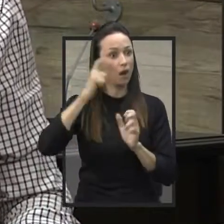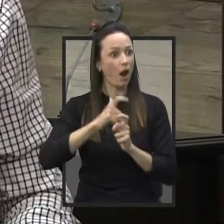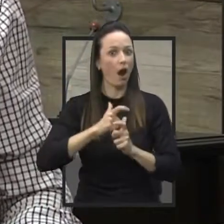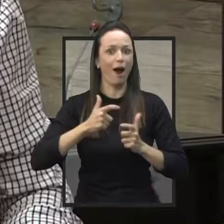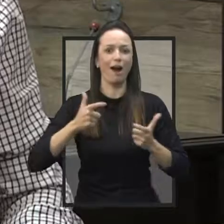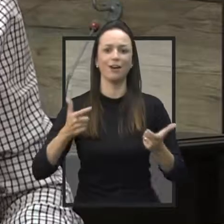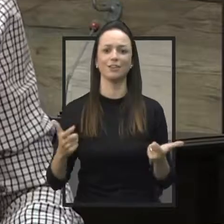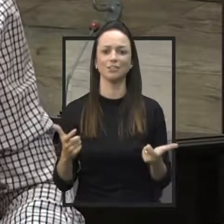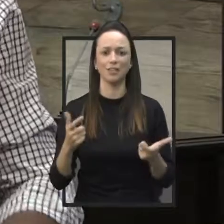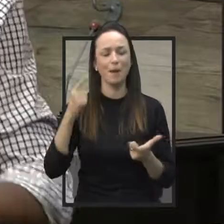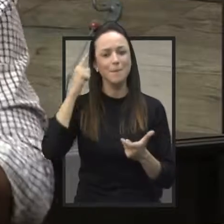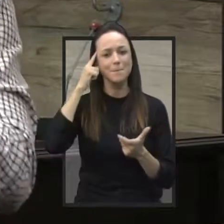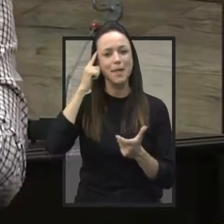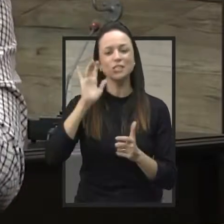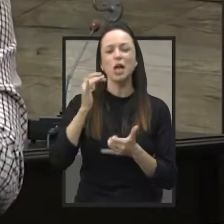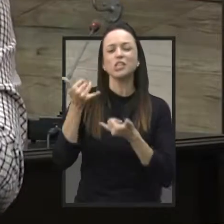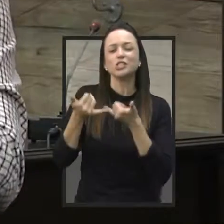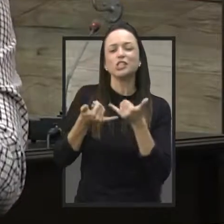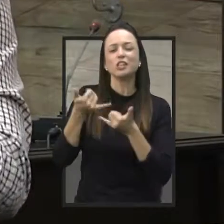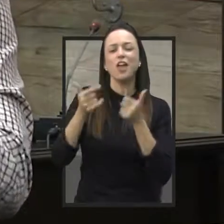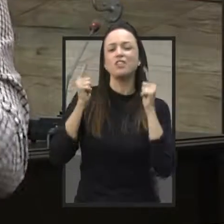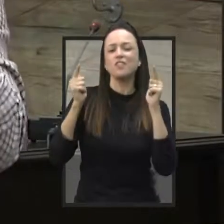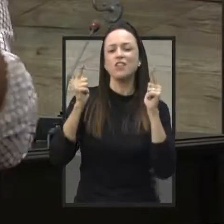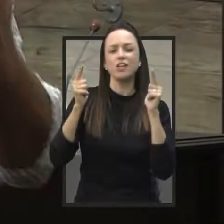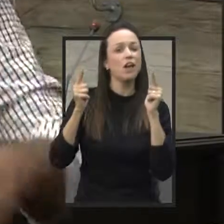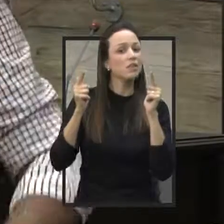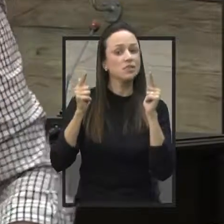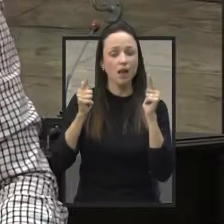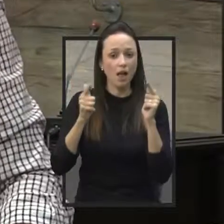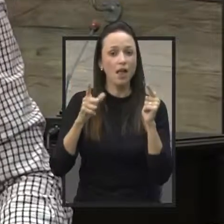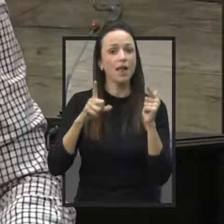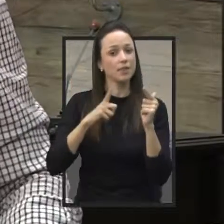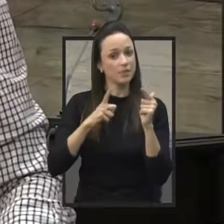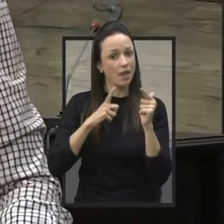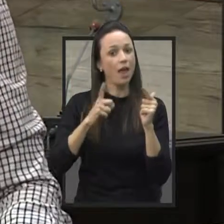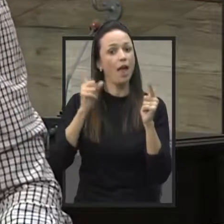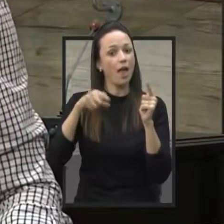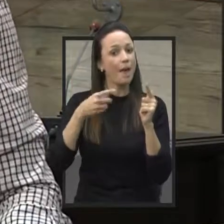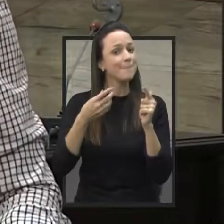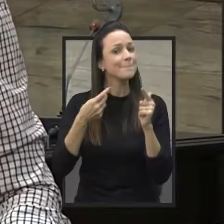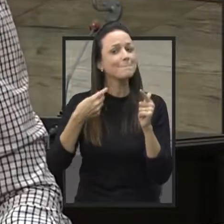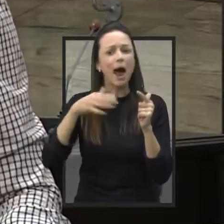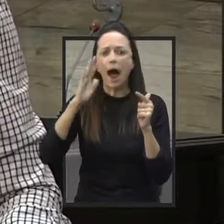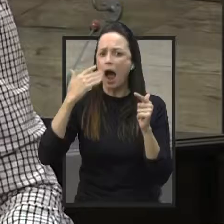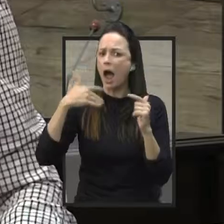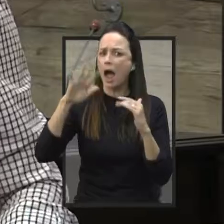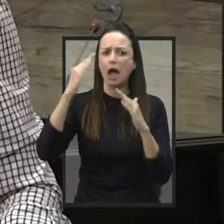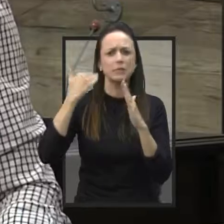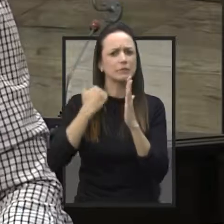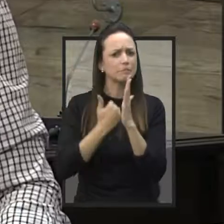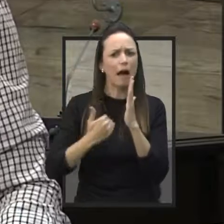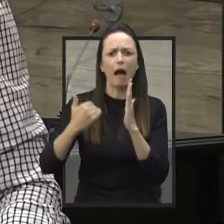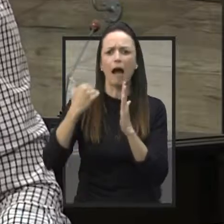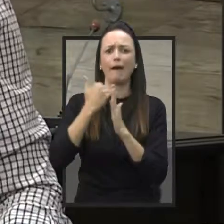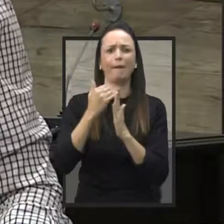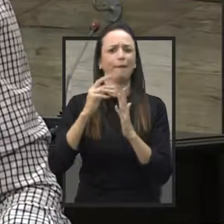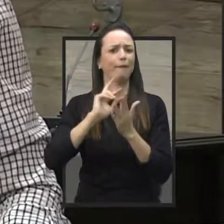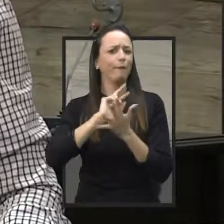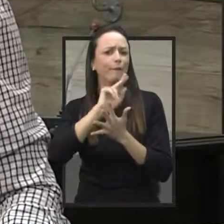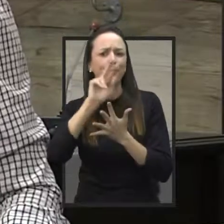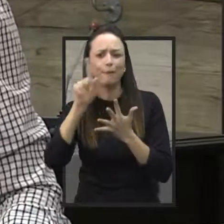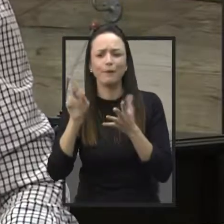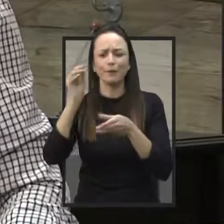o divertimento naquele período de tempo, mas é algo que vai muito além disso aí, É um projeto que